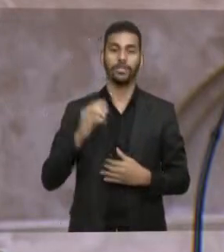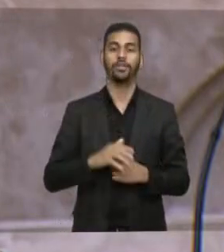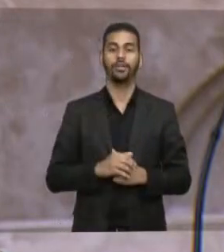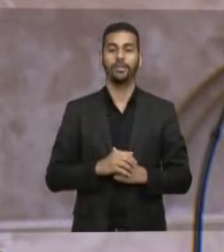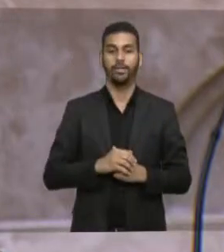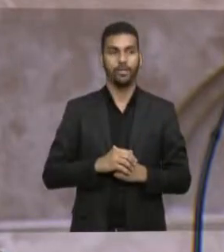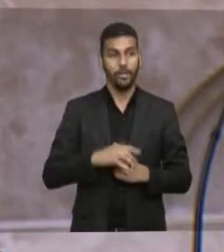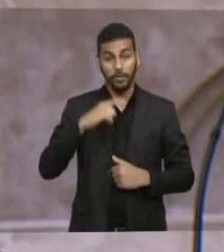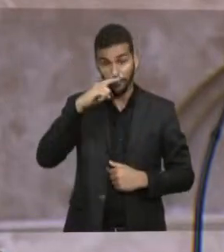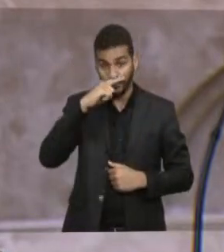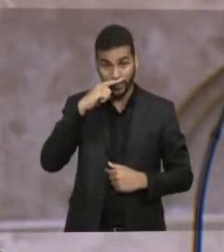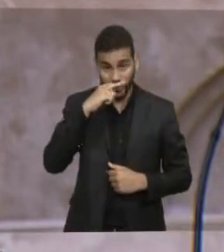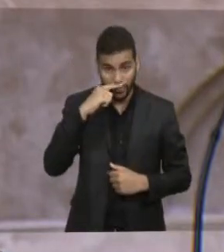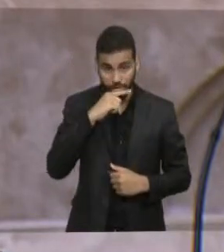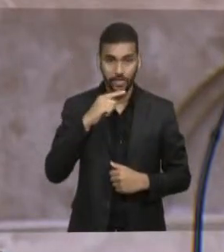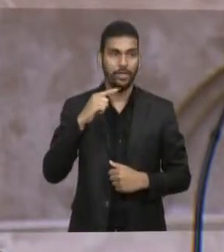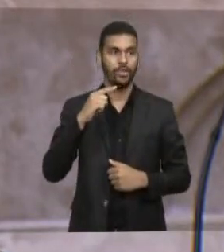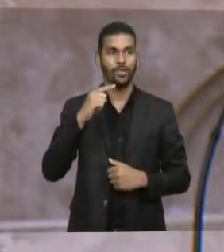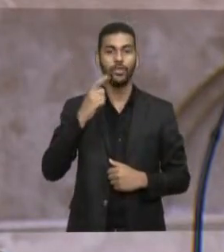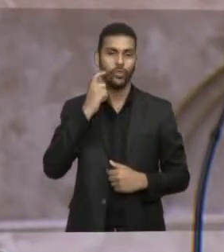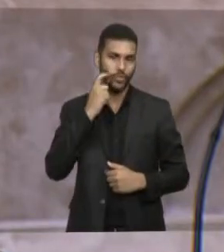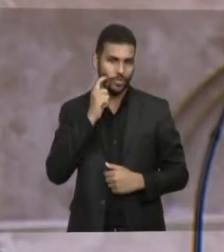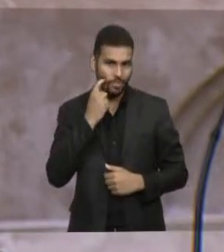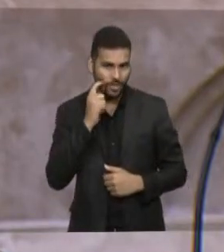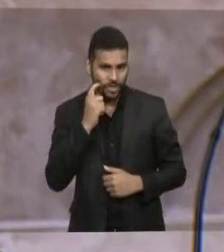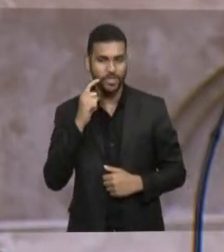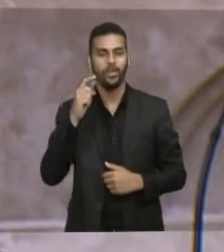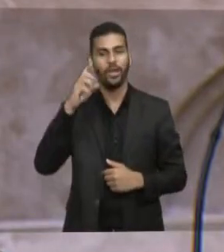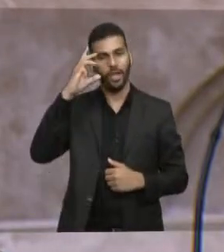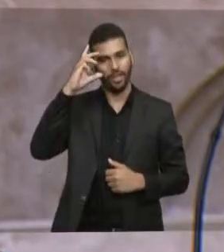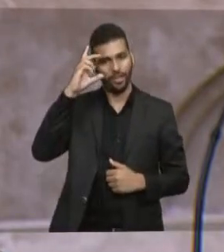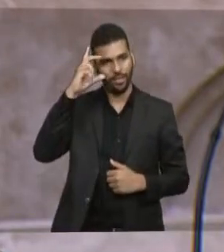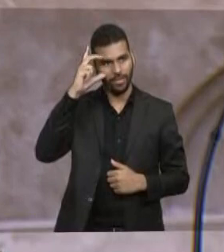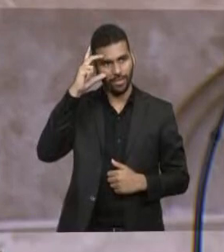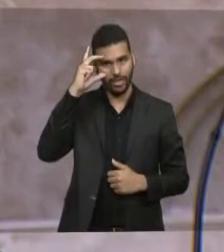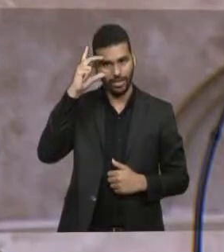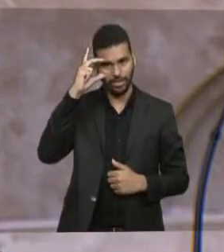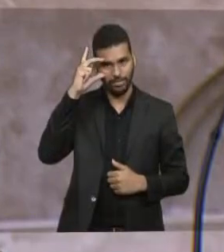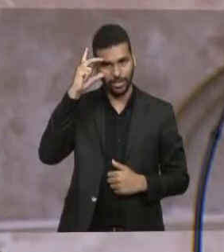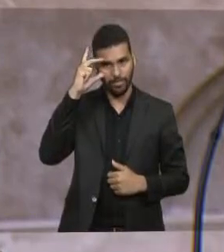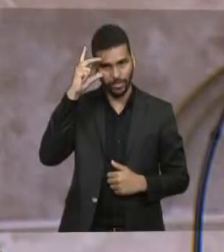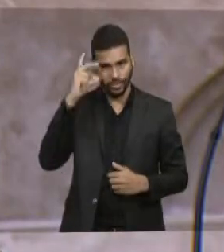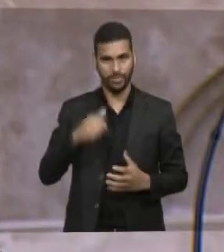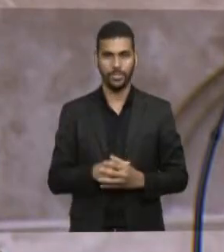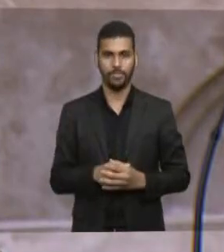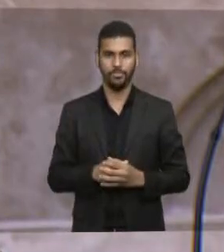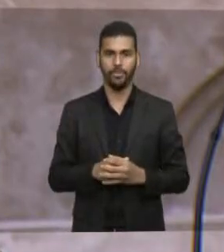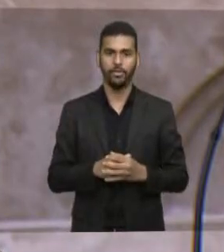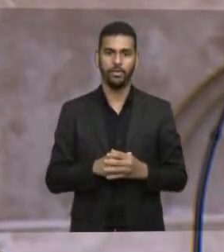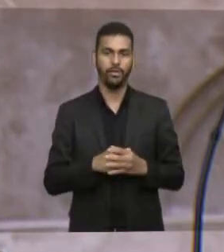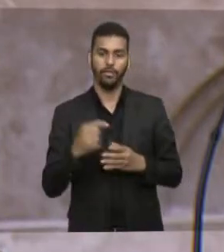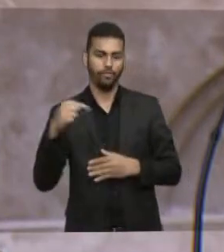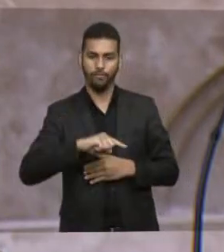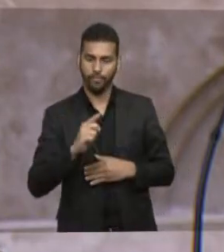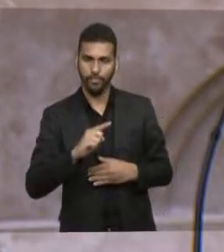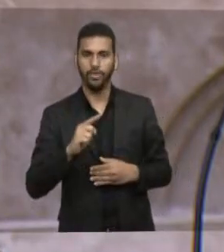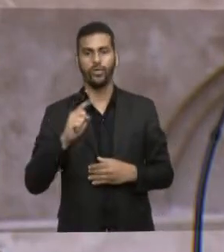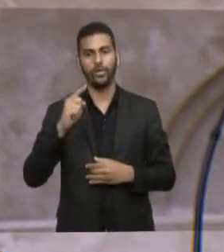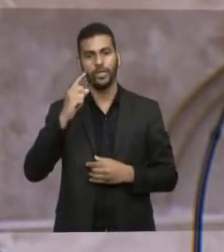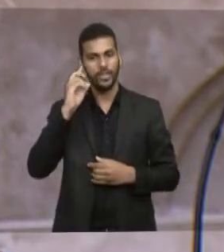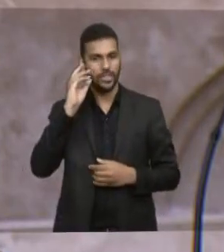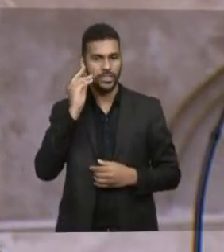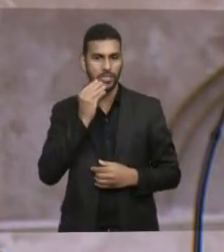Nunes Marques e André Mendonça ausentes justificadamente os senhores ministros Dias toffoli Roberto Barroso